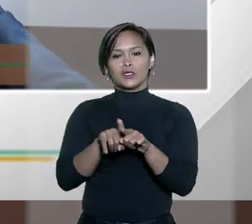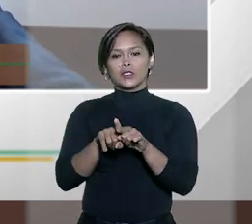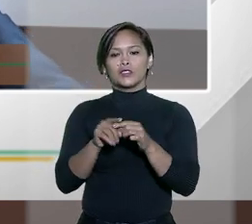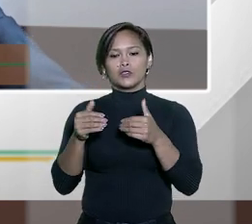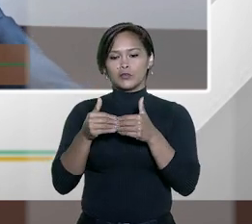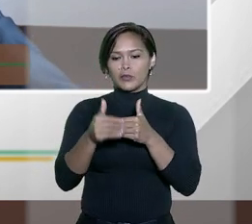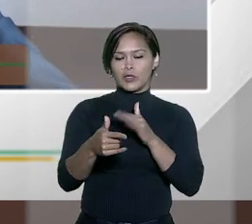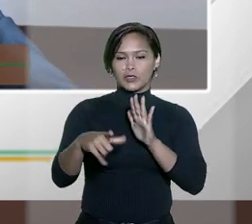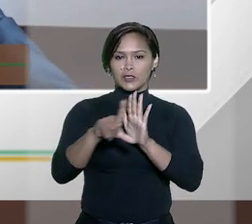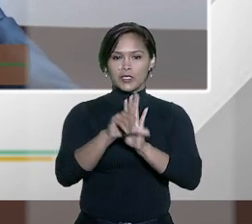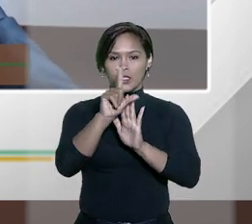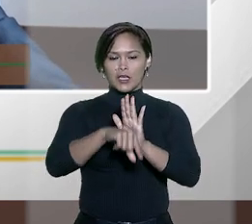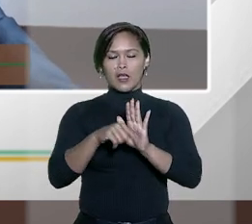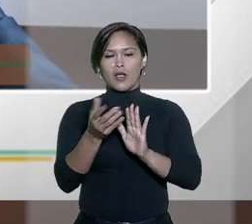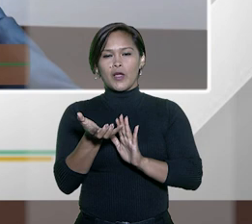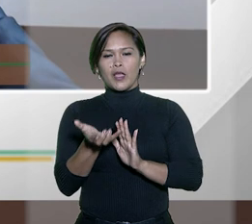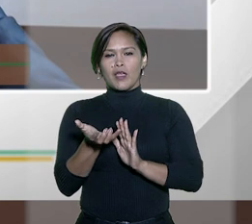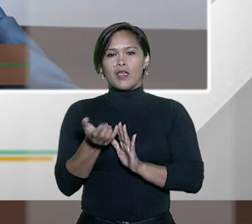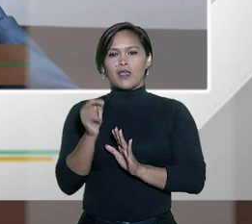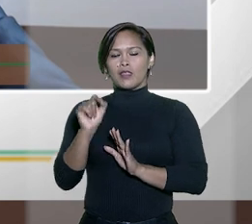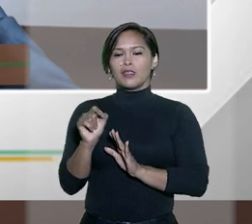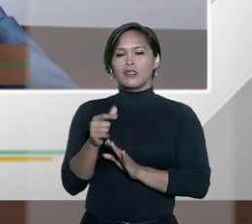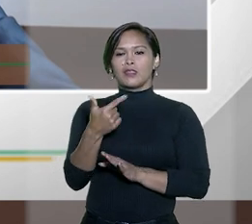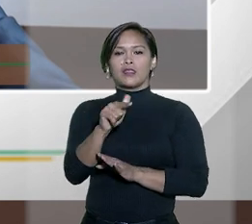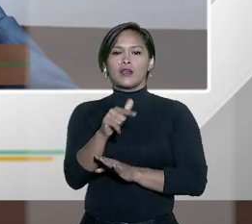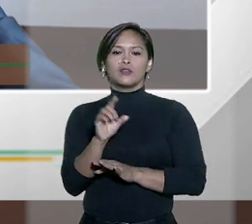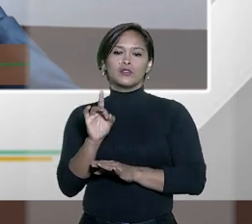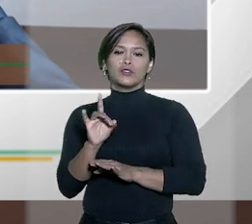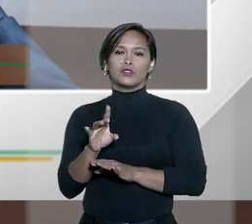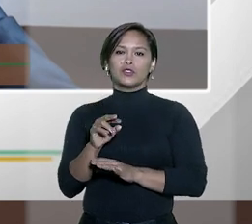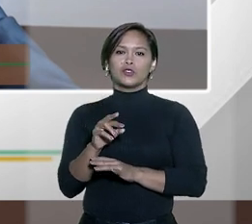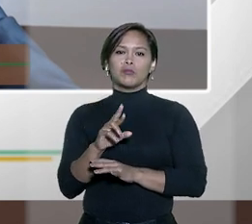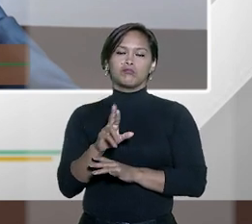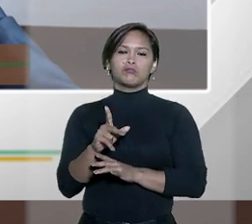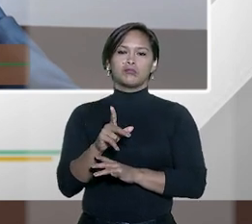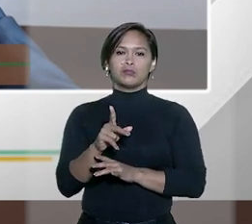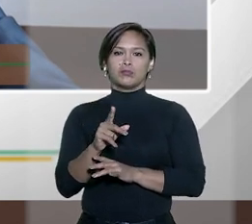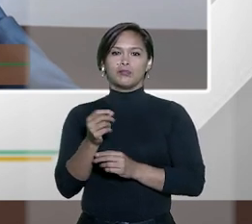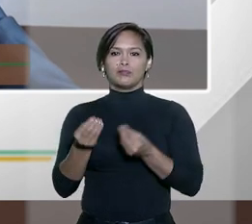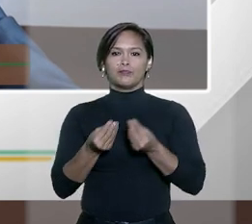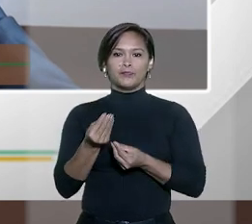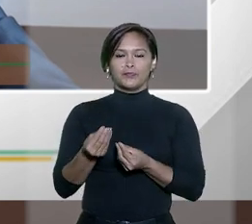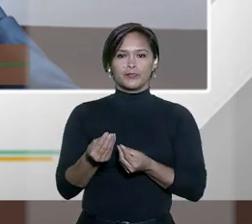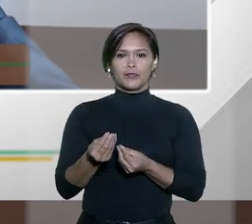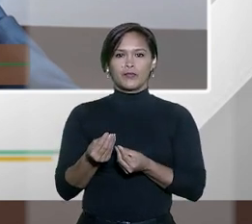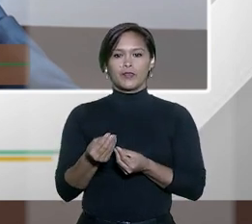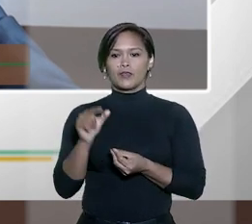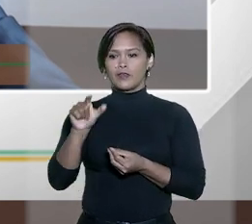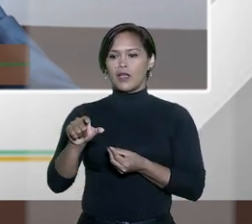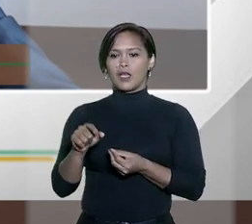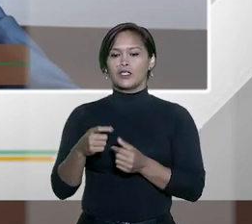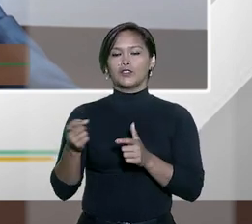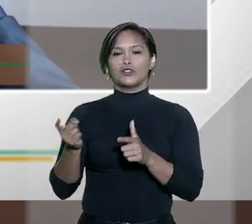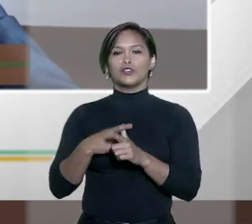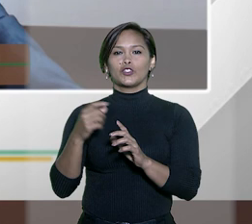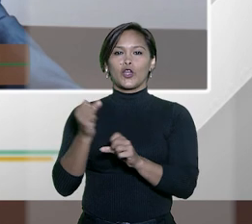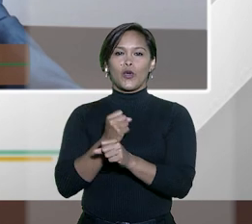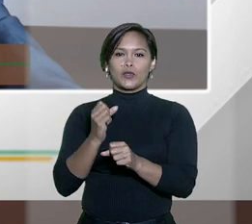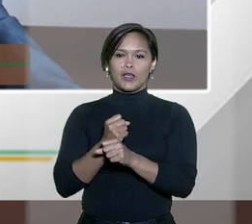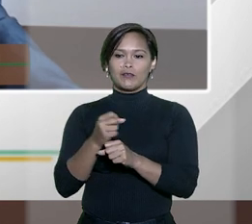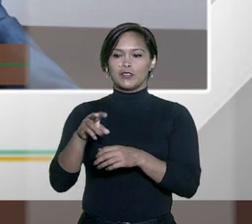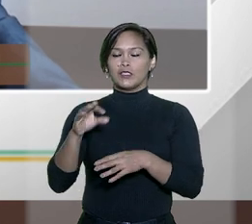devido processo legal, esse aspecto de não haver simplesmente uma questão aí de contábil, né, que